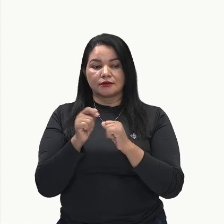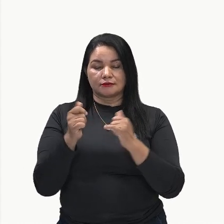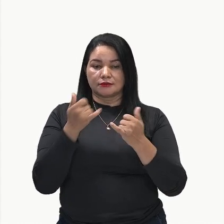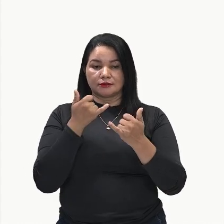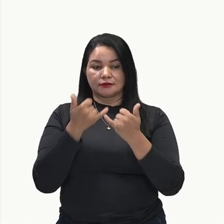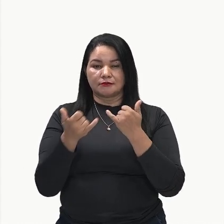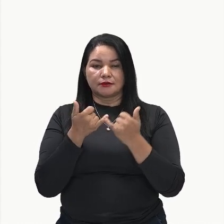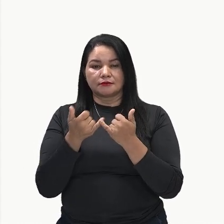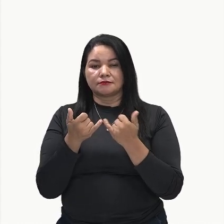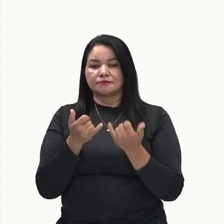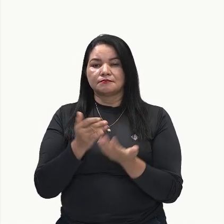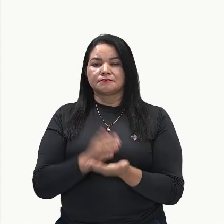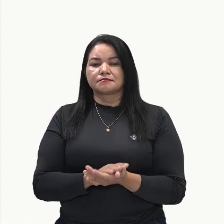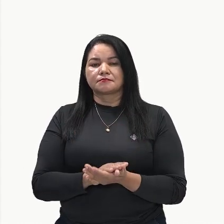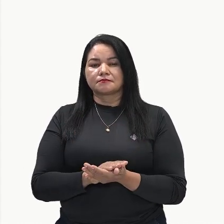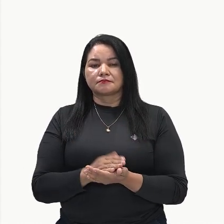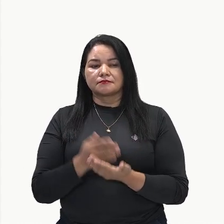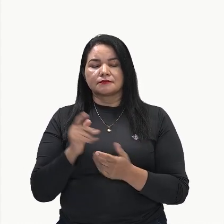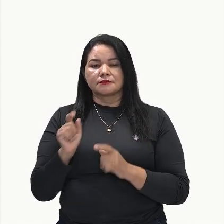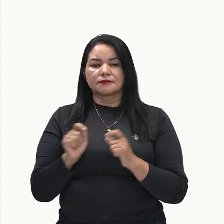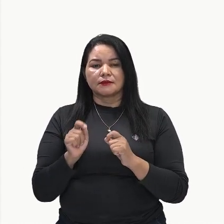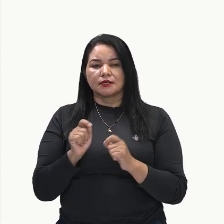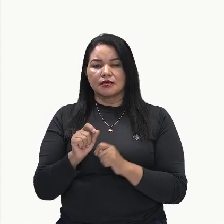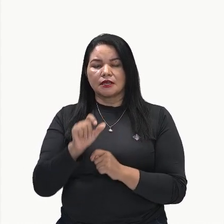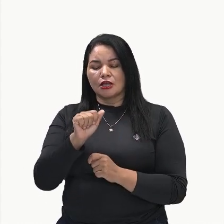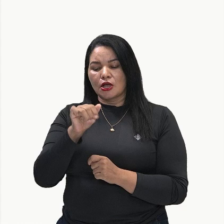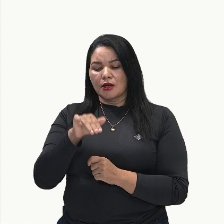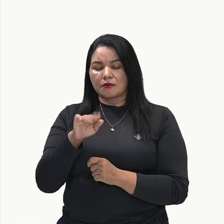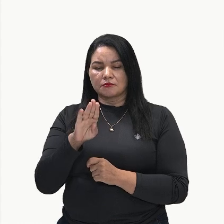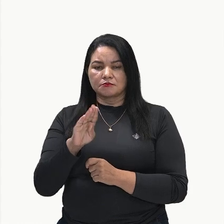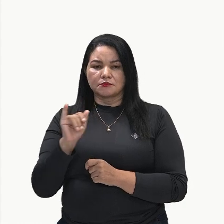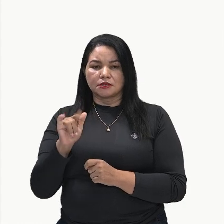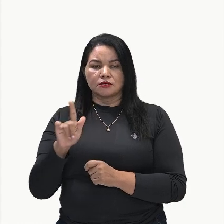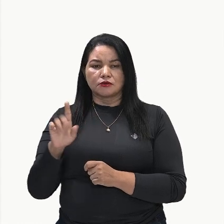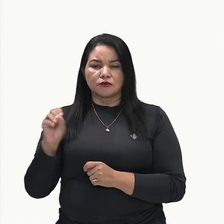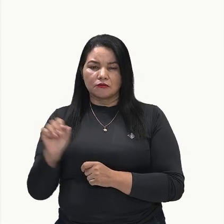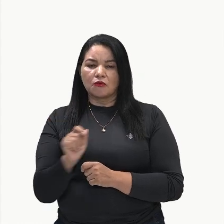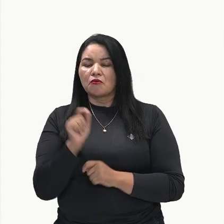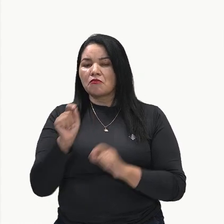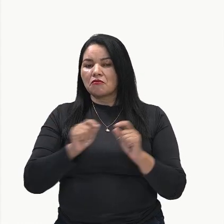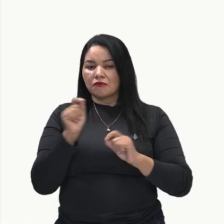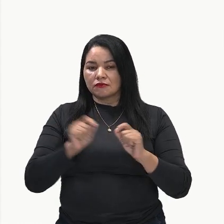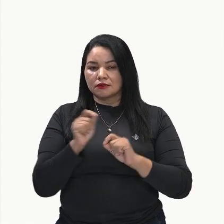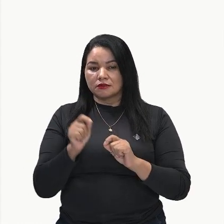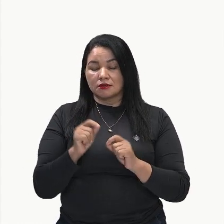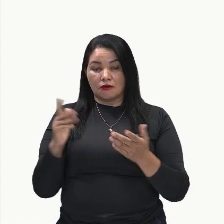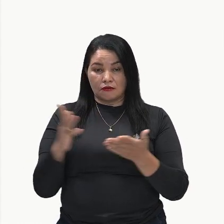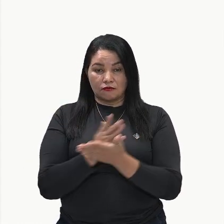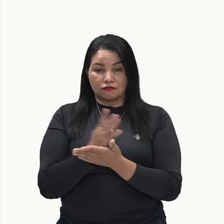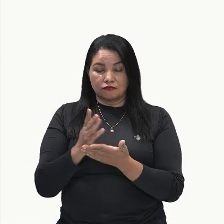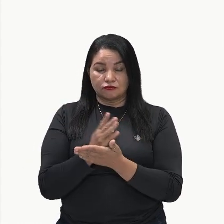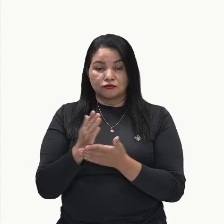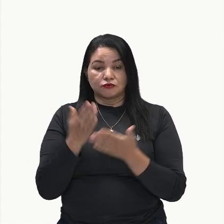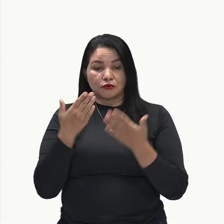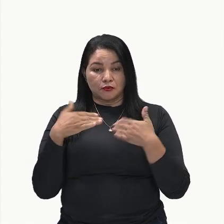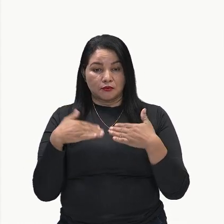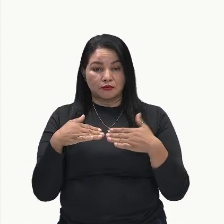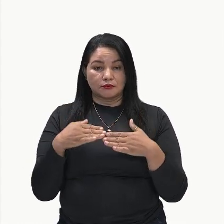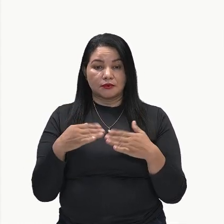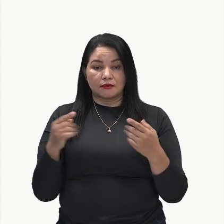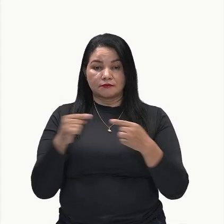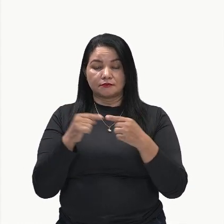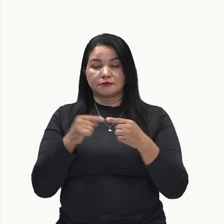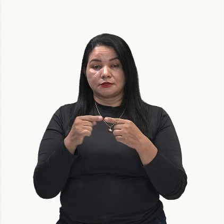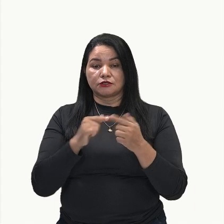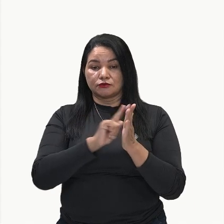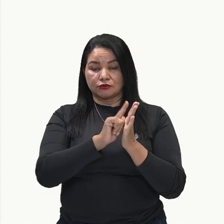Mas o que seria isso, professora? Então, los sustantivos comunes em quanto ao gênero, ou seja,